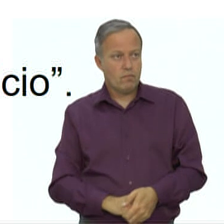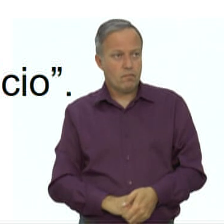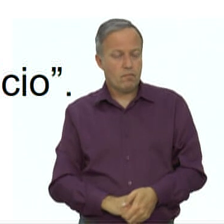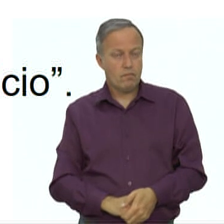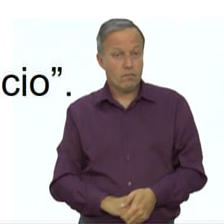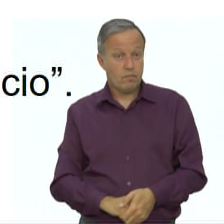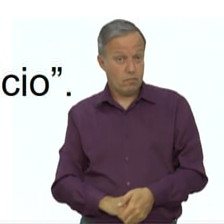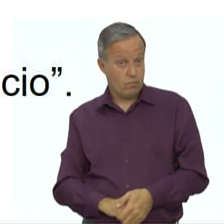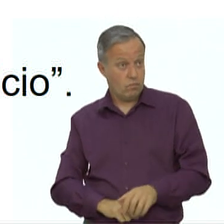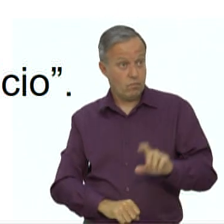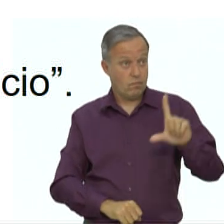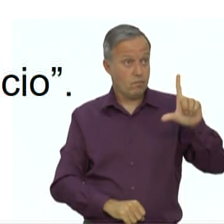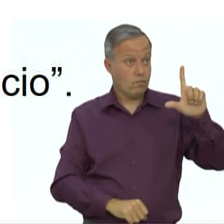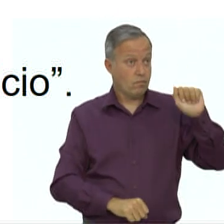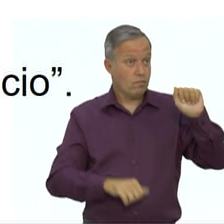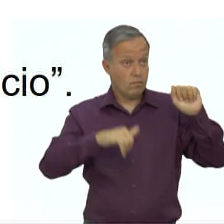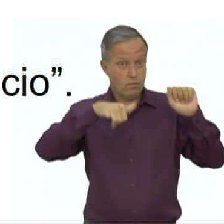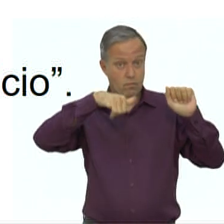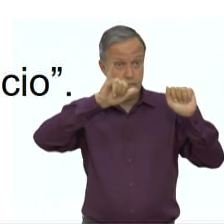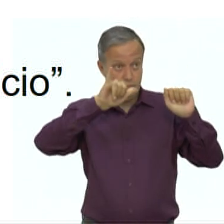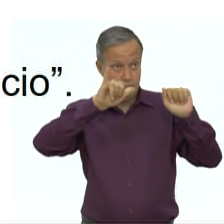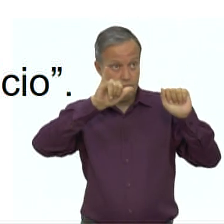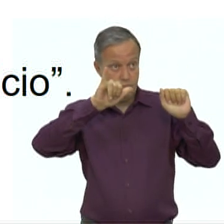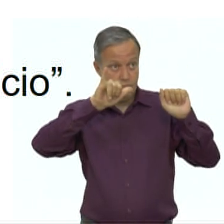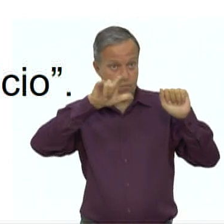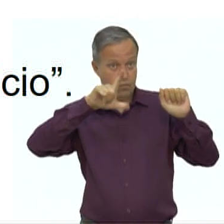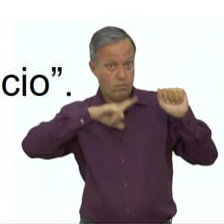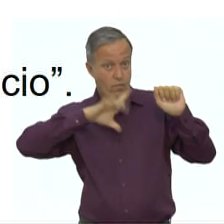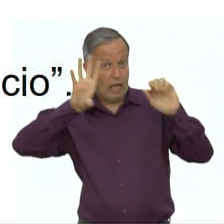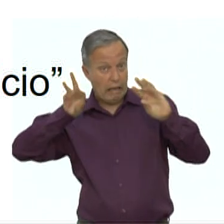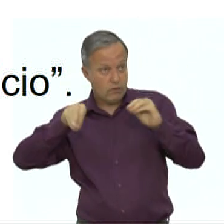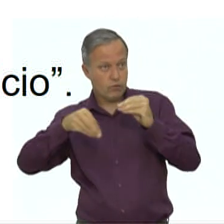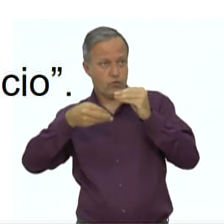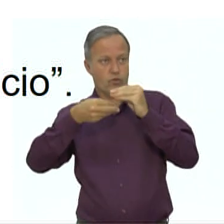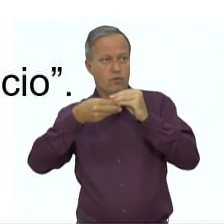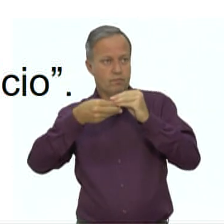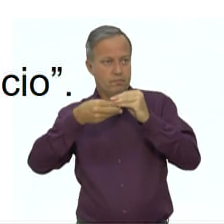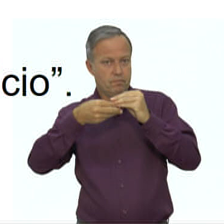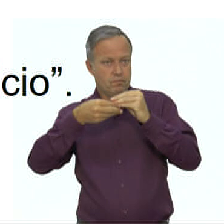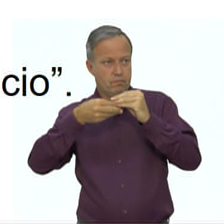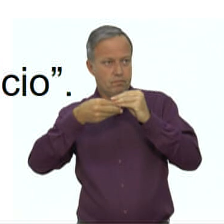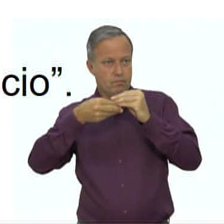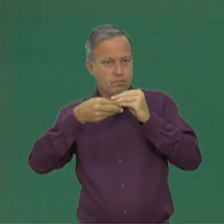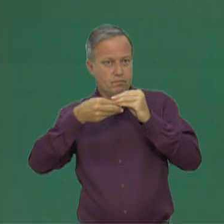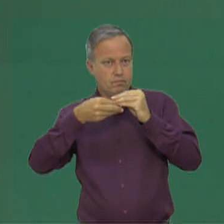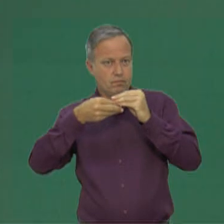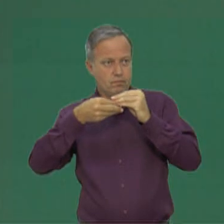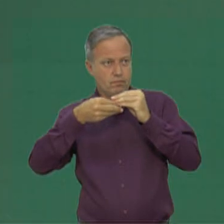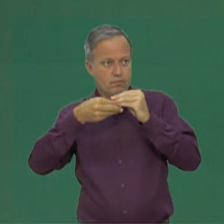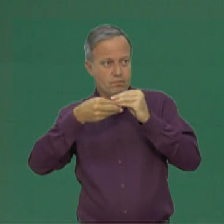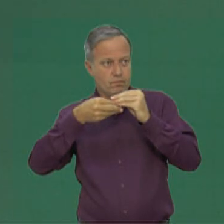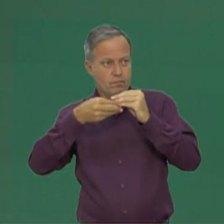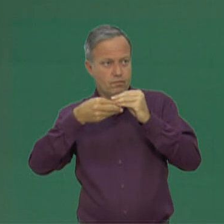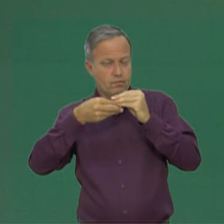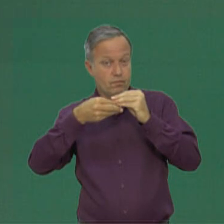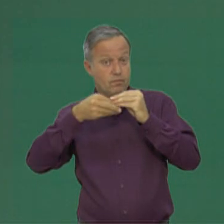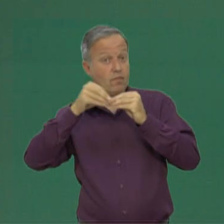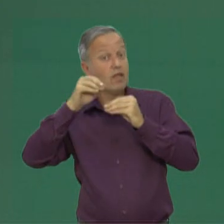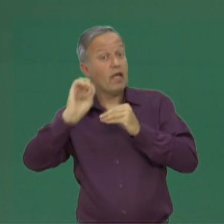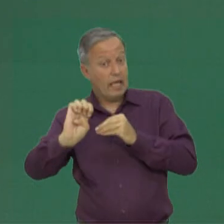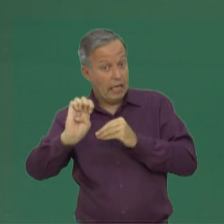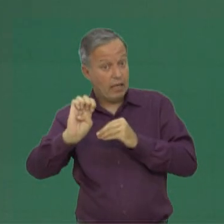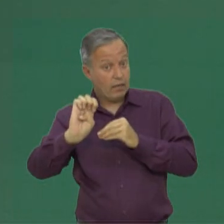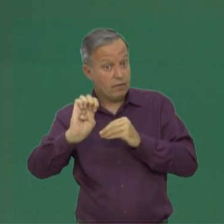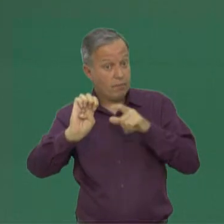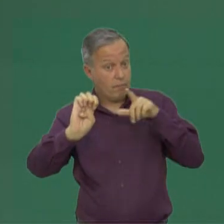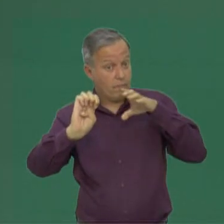Y tiene valor de adición, seria basicamente o nosso E